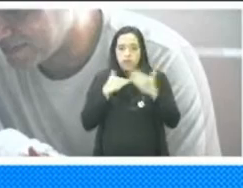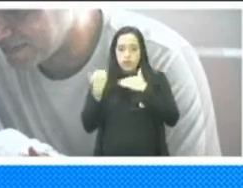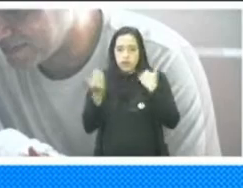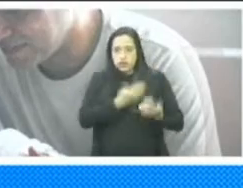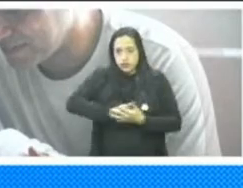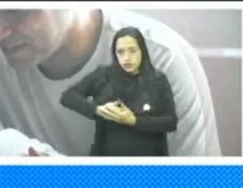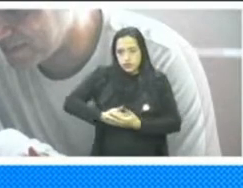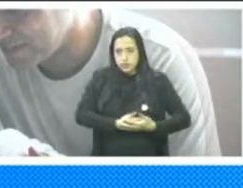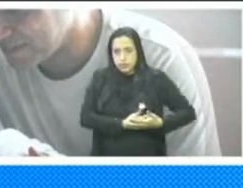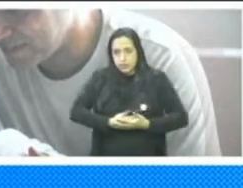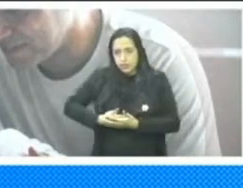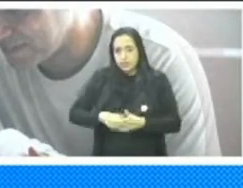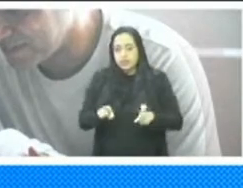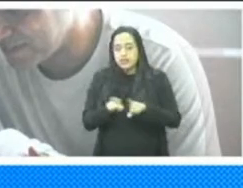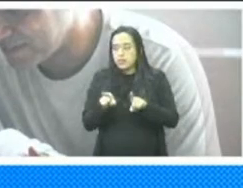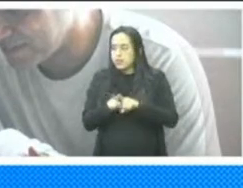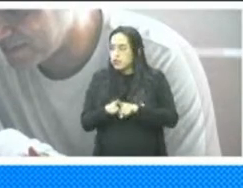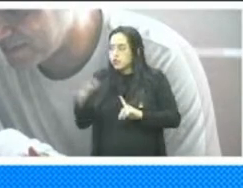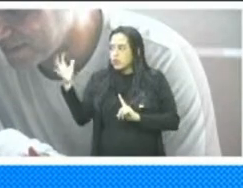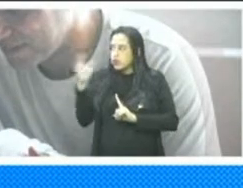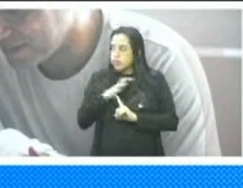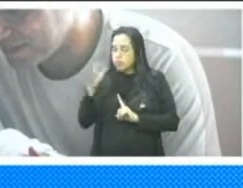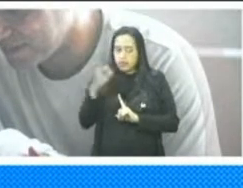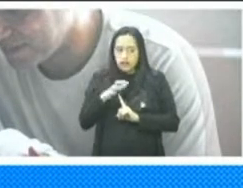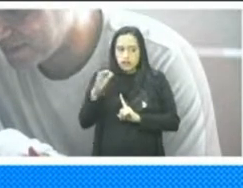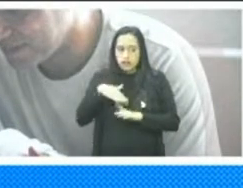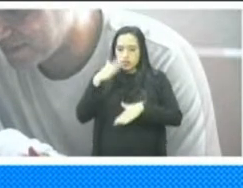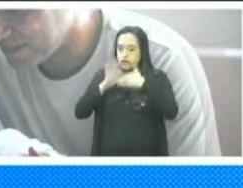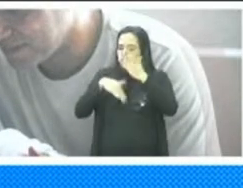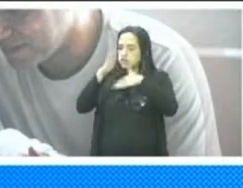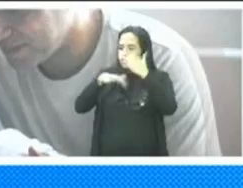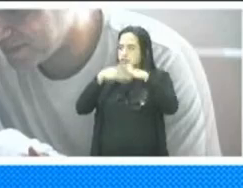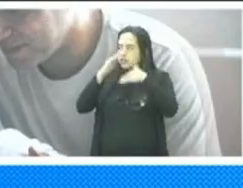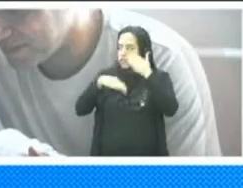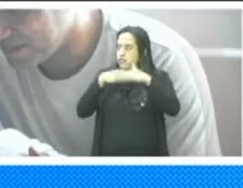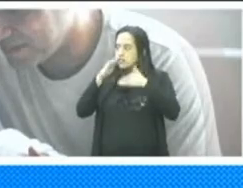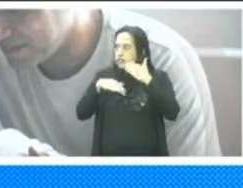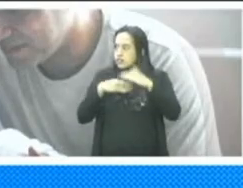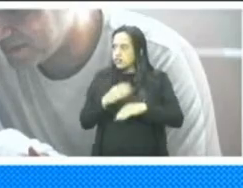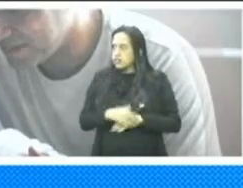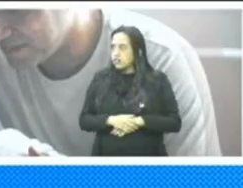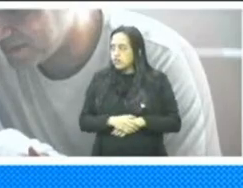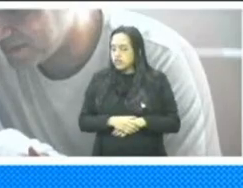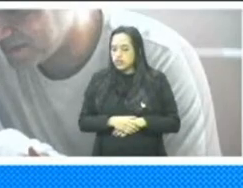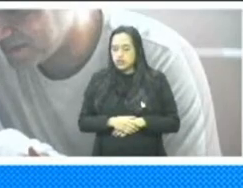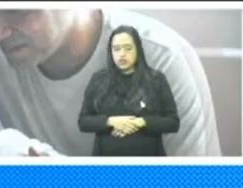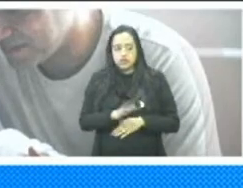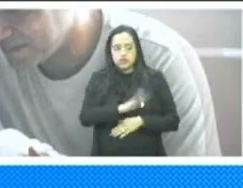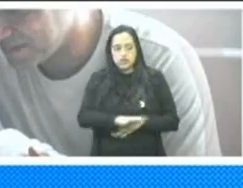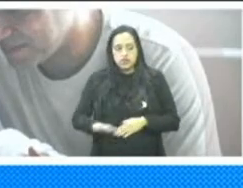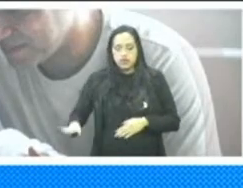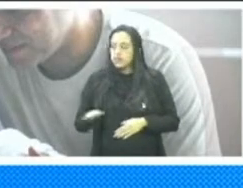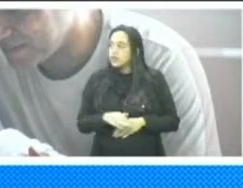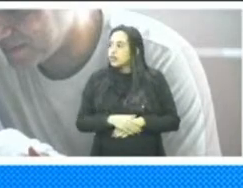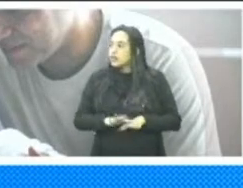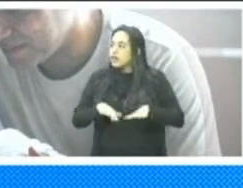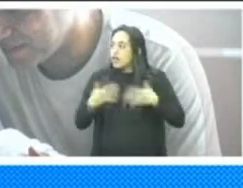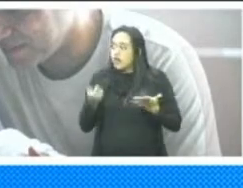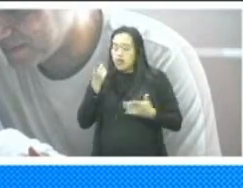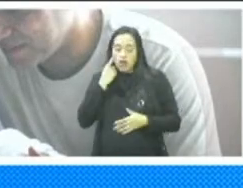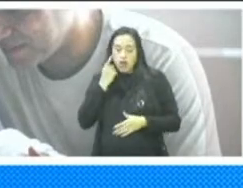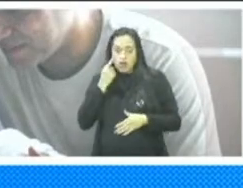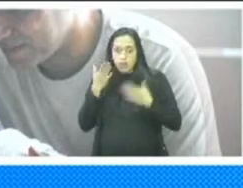morbimortalidade neonatal e também um impacto no desenvolvimento das crianças.